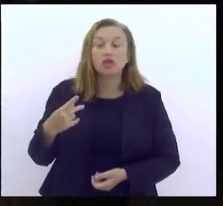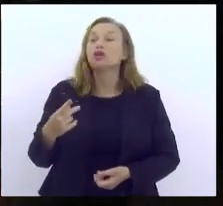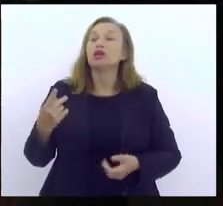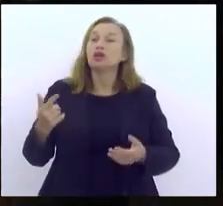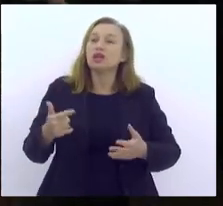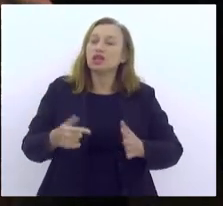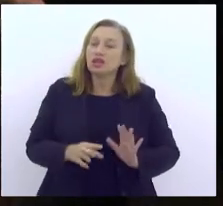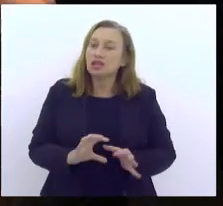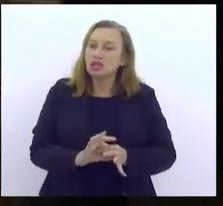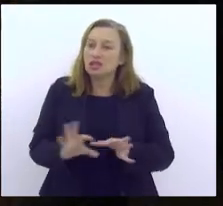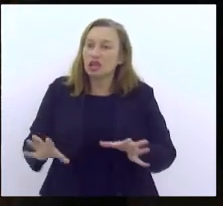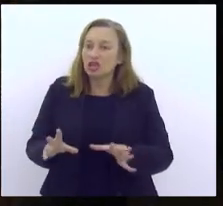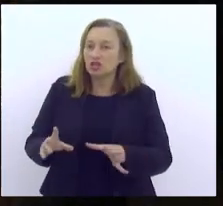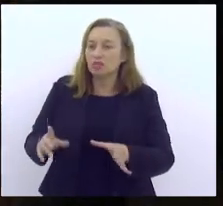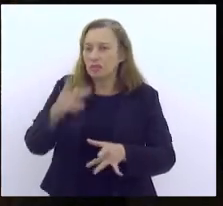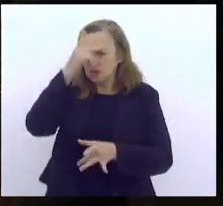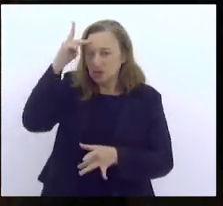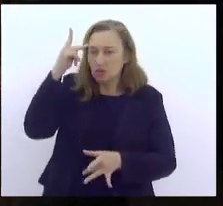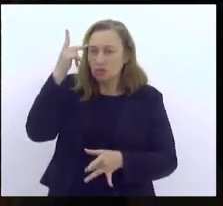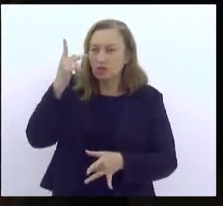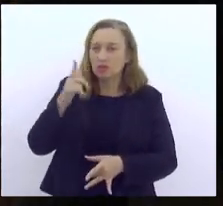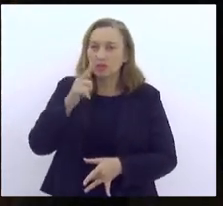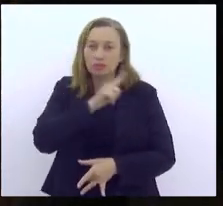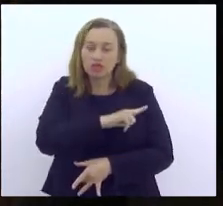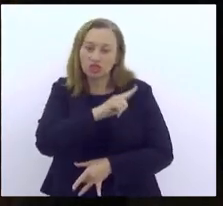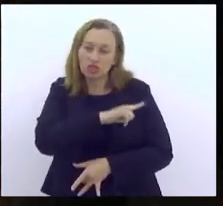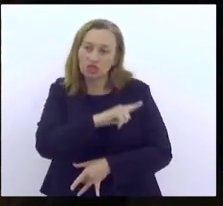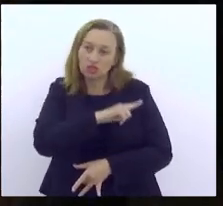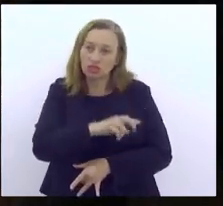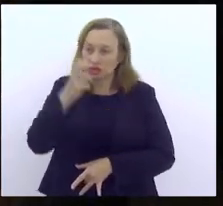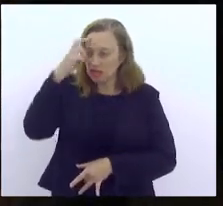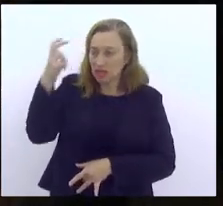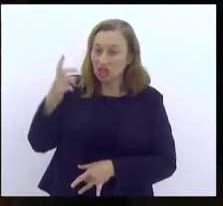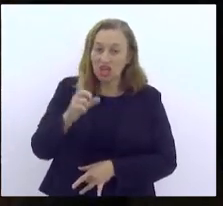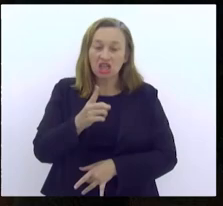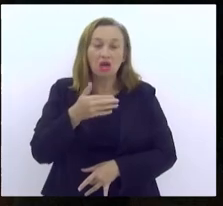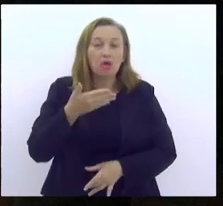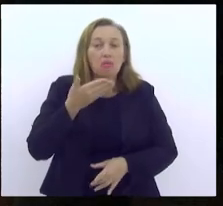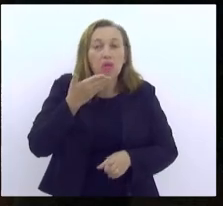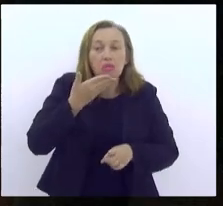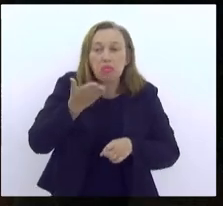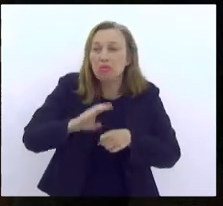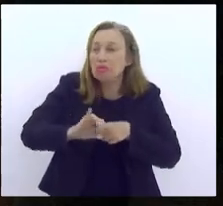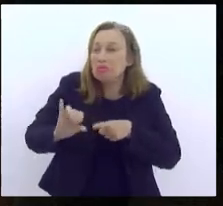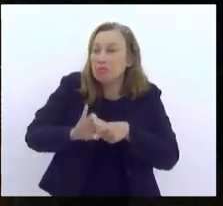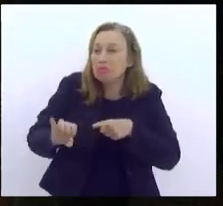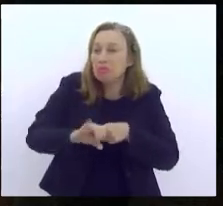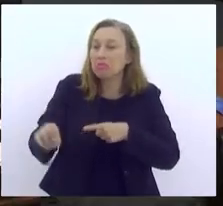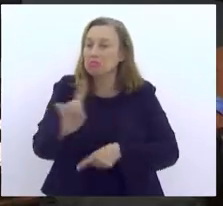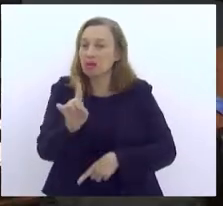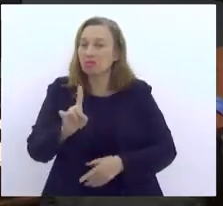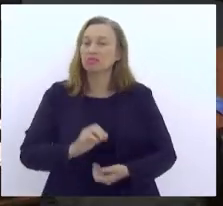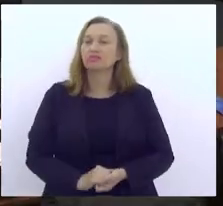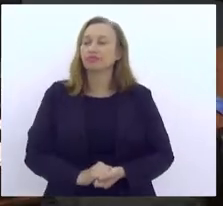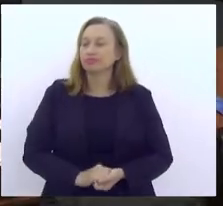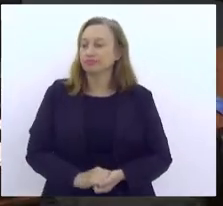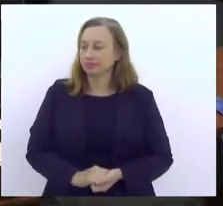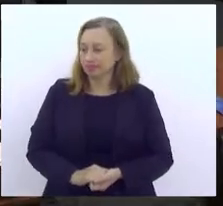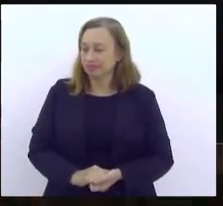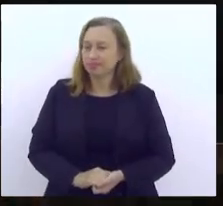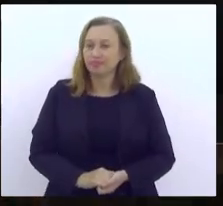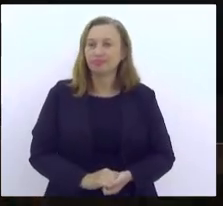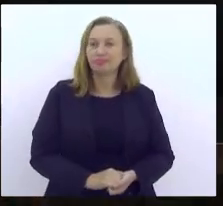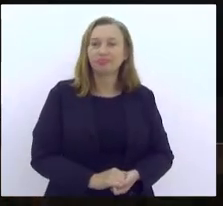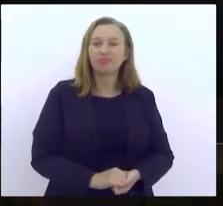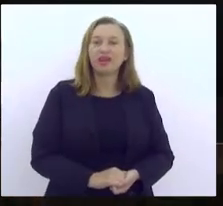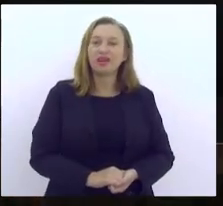camisa e ser o seu aliado. E não baba-ovo de corredor ou de bancar jantazinho e dar beijinho. Tchau. Muito obrigado, deputada